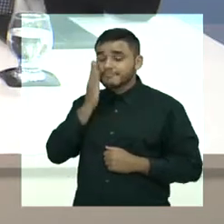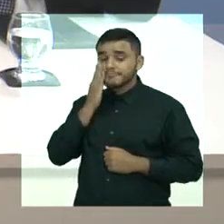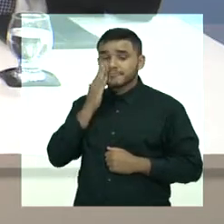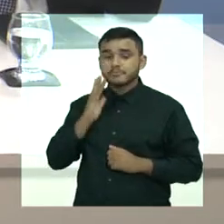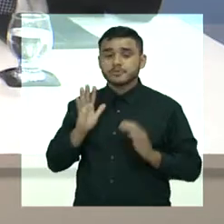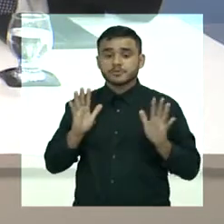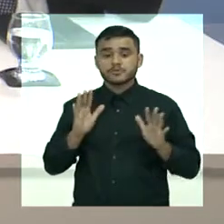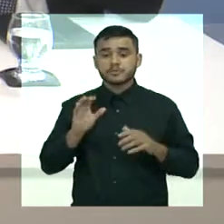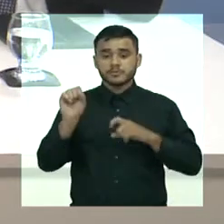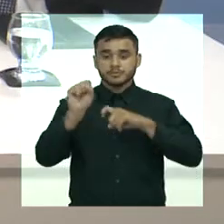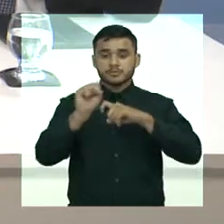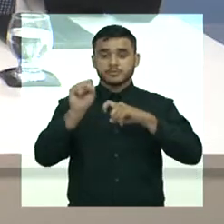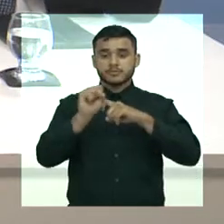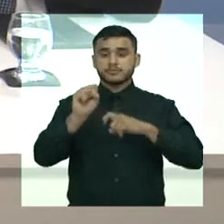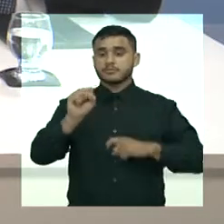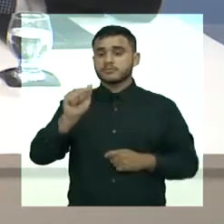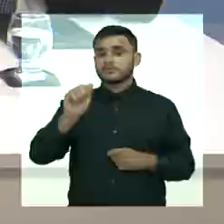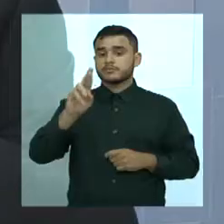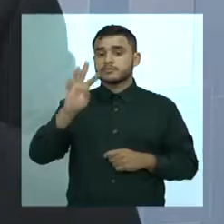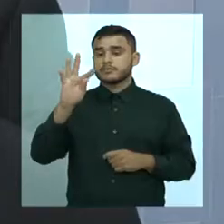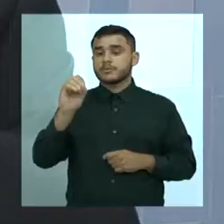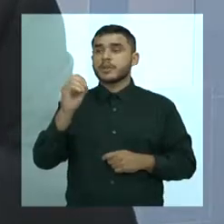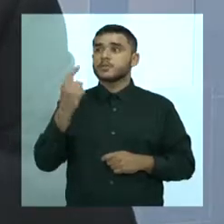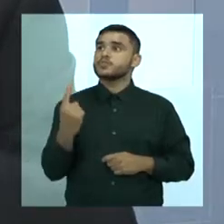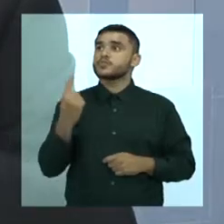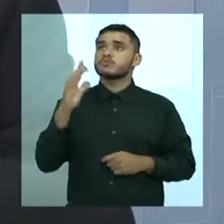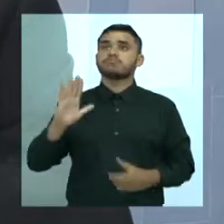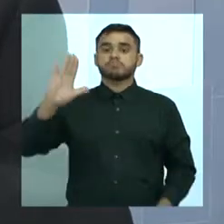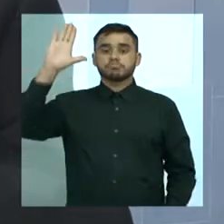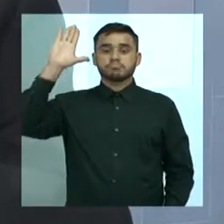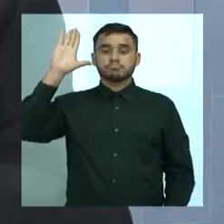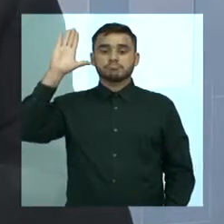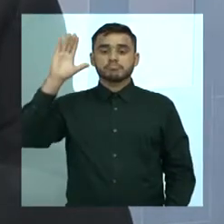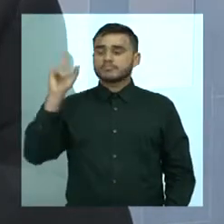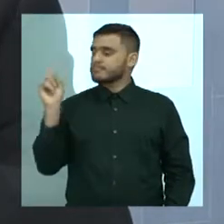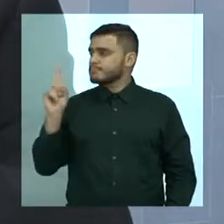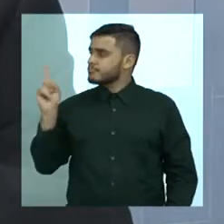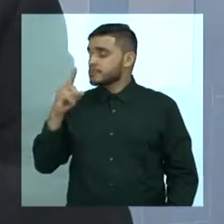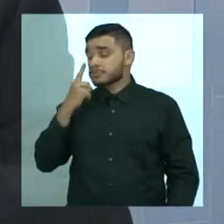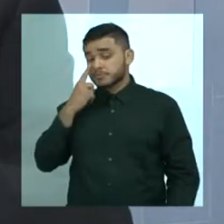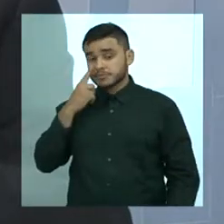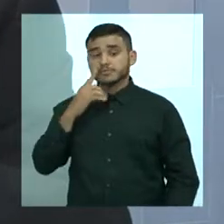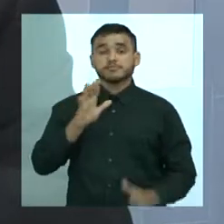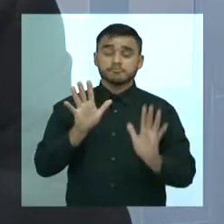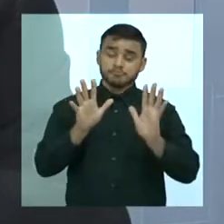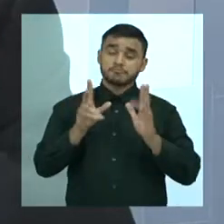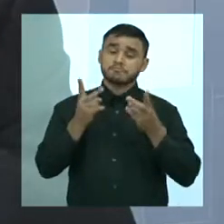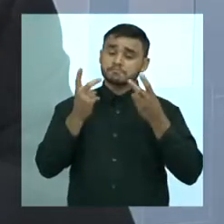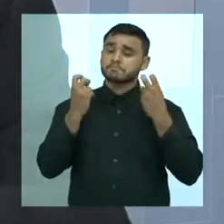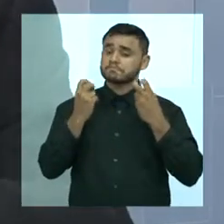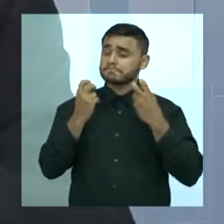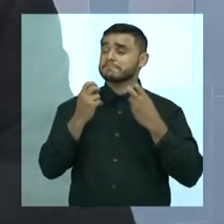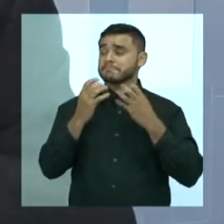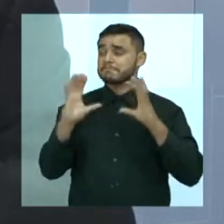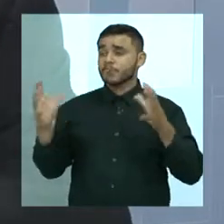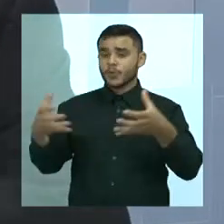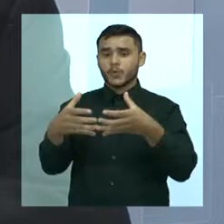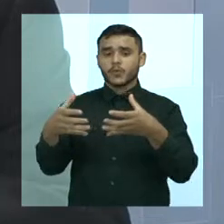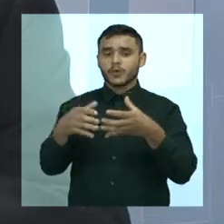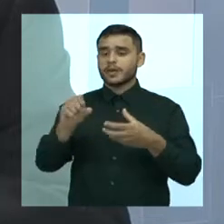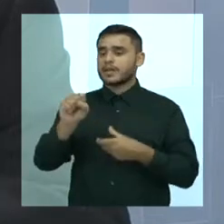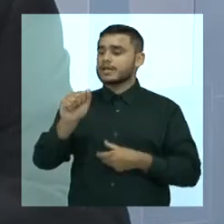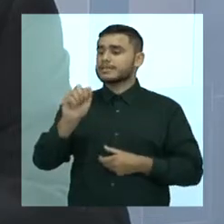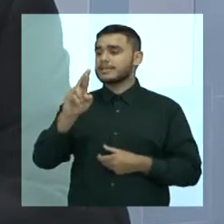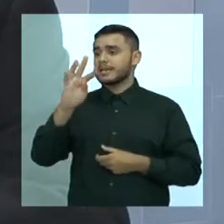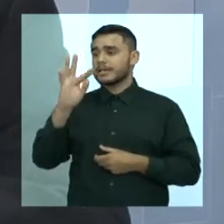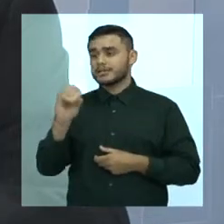dizendo que o Sarto é o candidato, mas eu estou dizendo que os denominadores comuns são muito fortes, dando